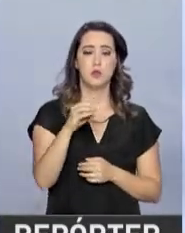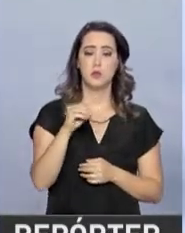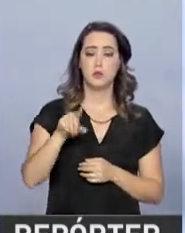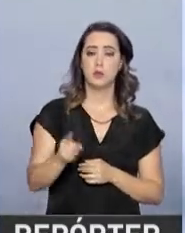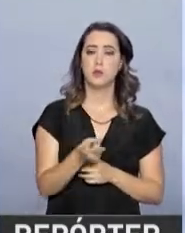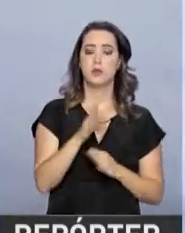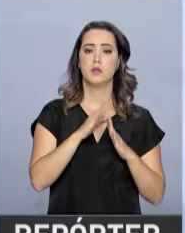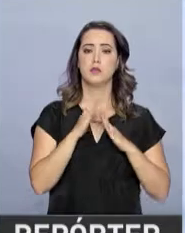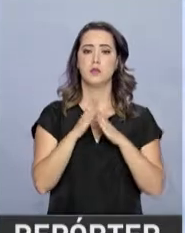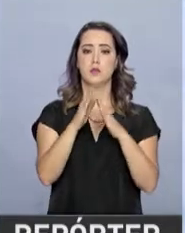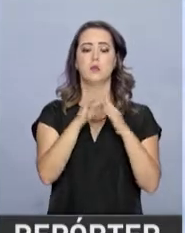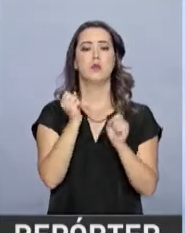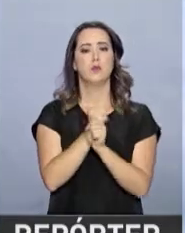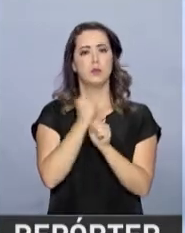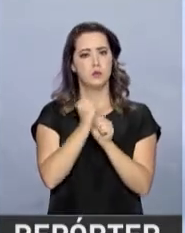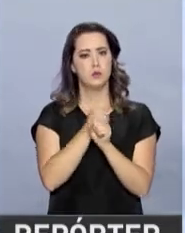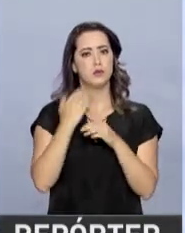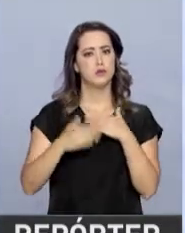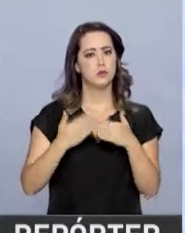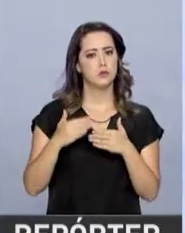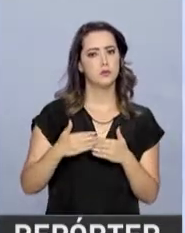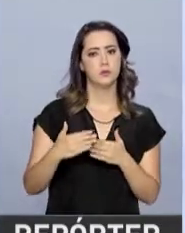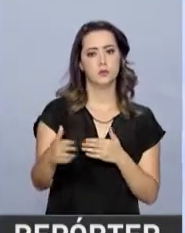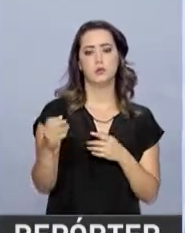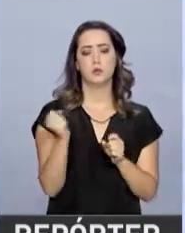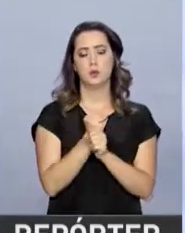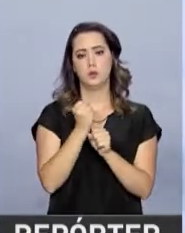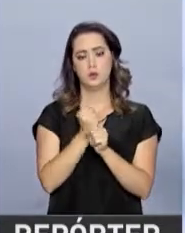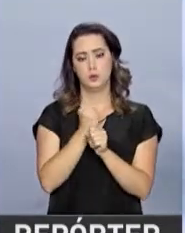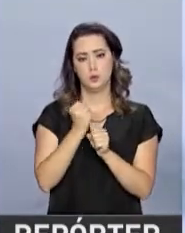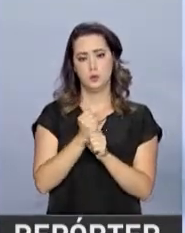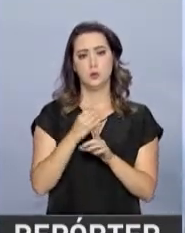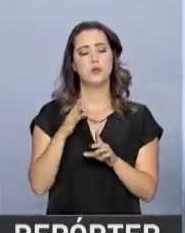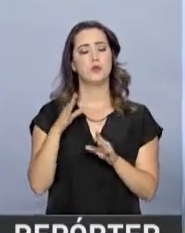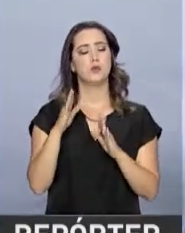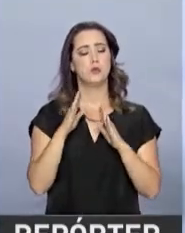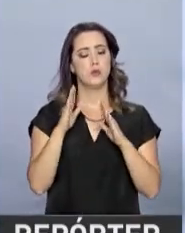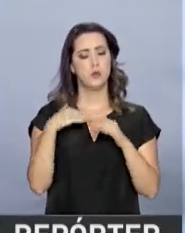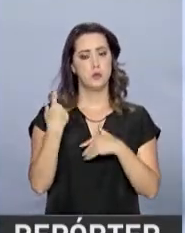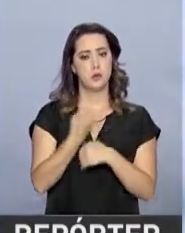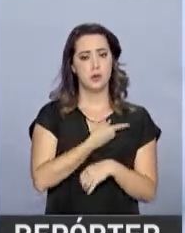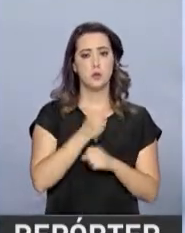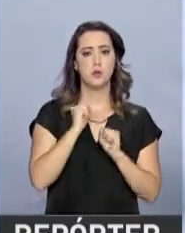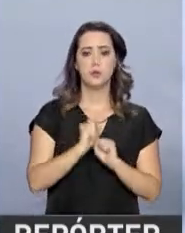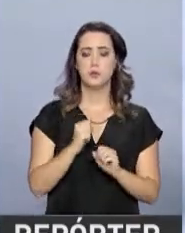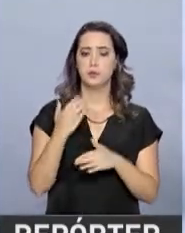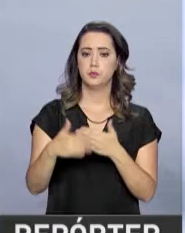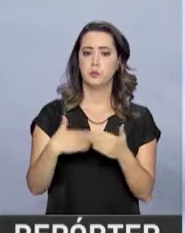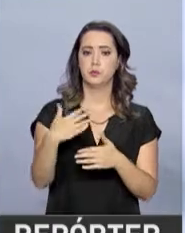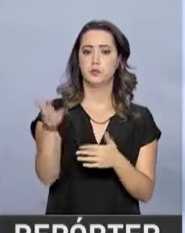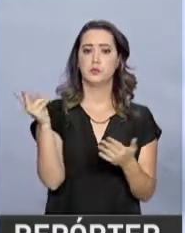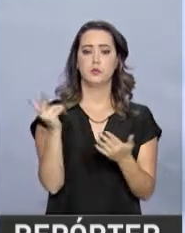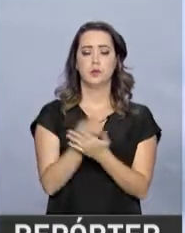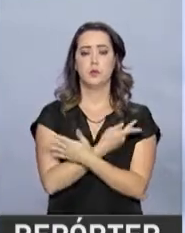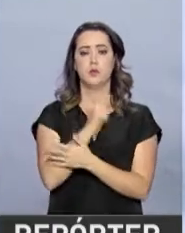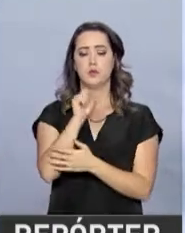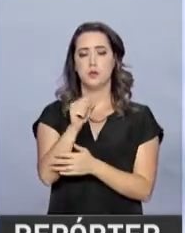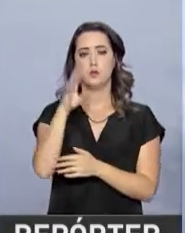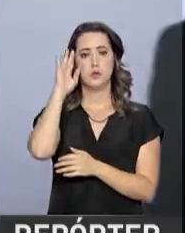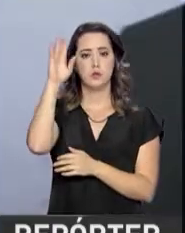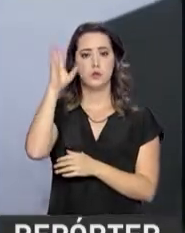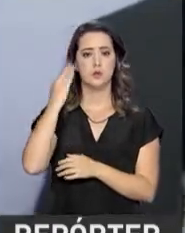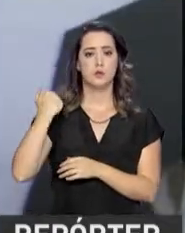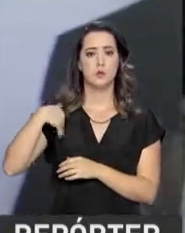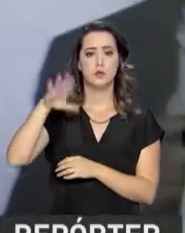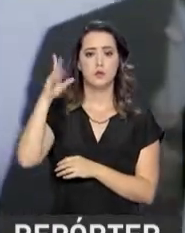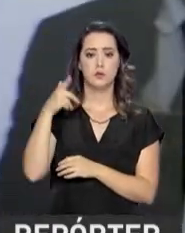mil estão em construção que estão em obras para que nós possamos realizar os sonhos de